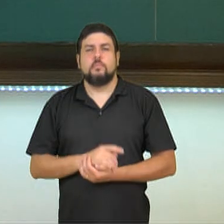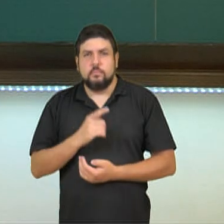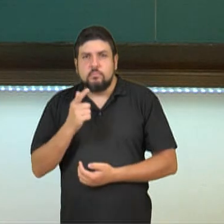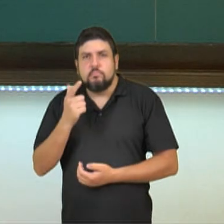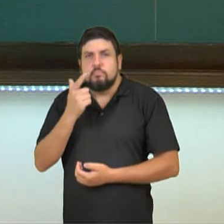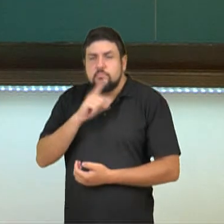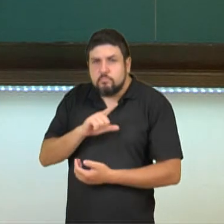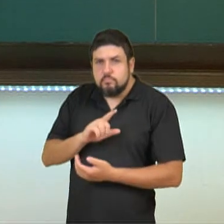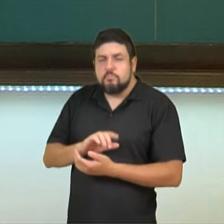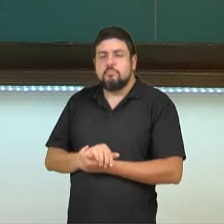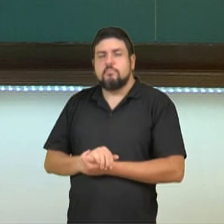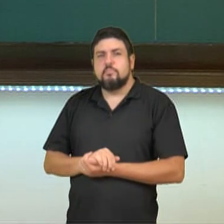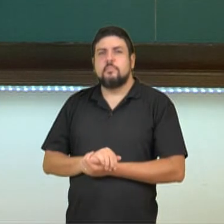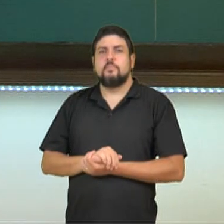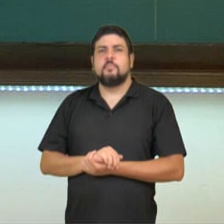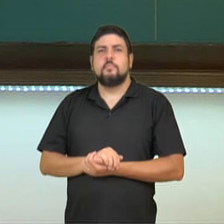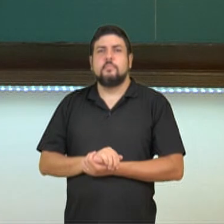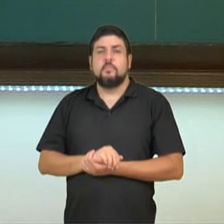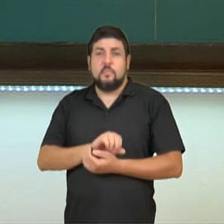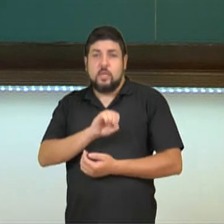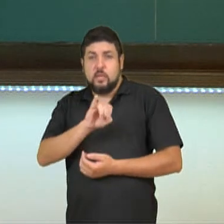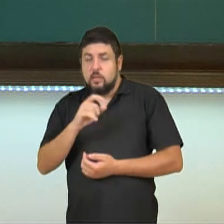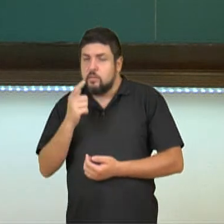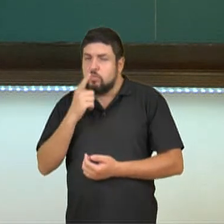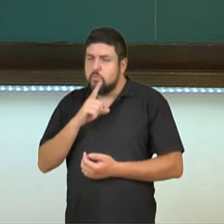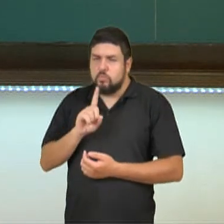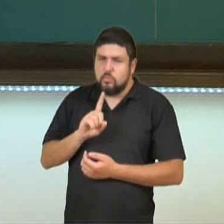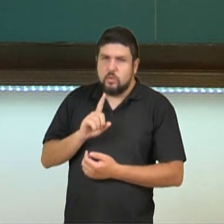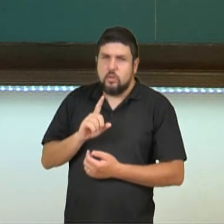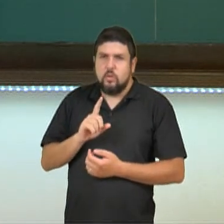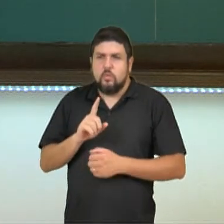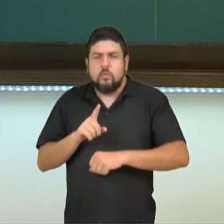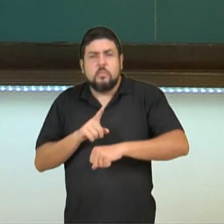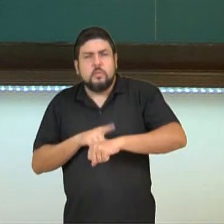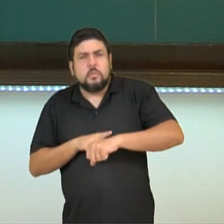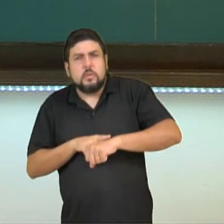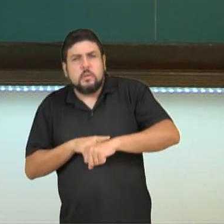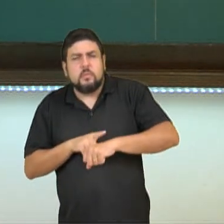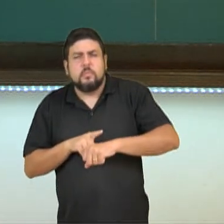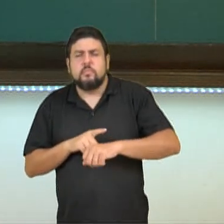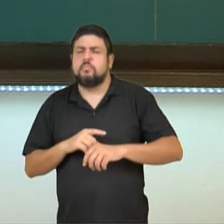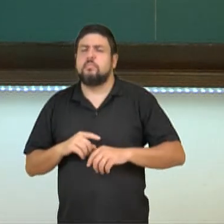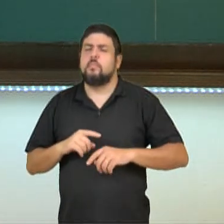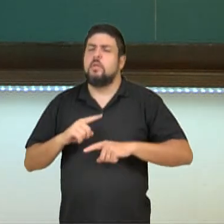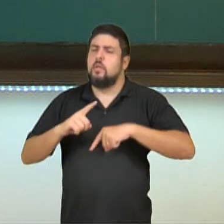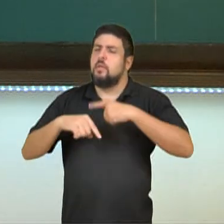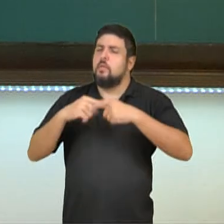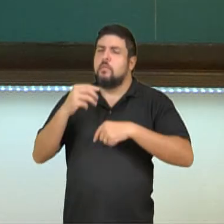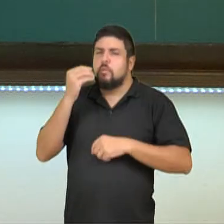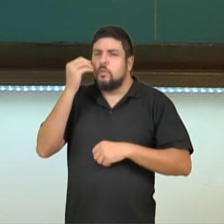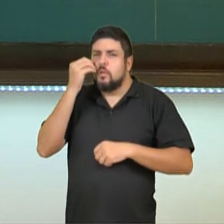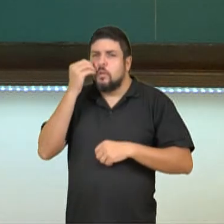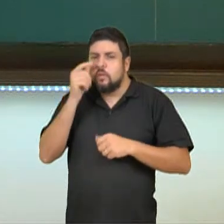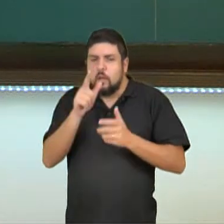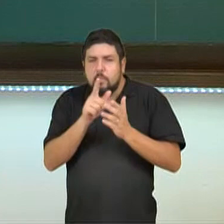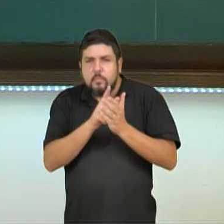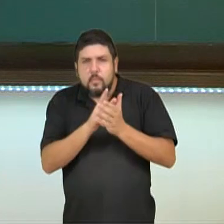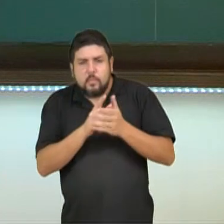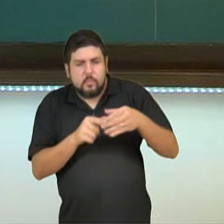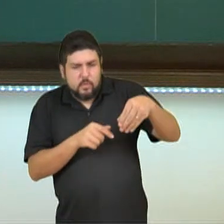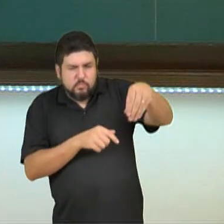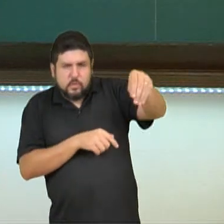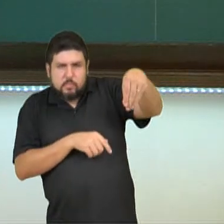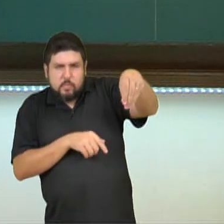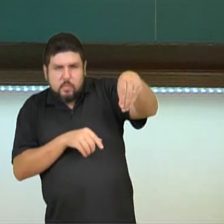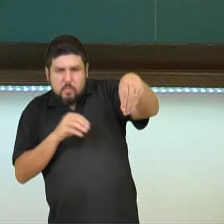Conseguiram fazer? Se não conseguiram, talvez não tenha dado tempo, tenta depois, fica como desafio aí para todo mundo da tua casa,